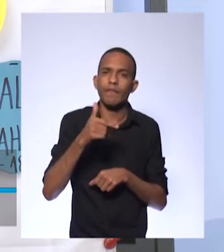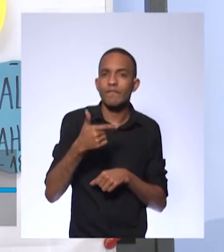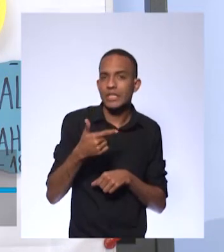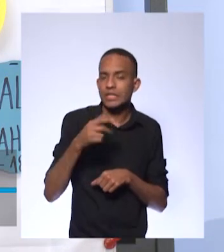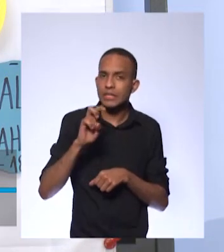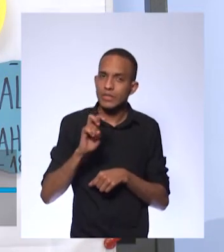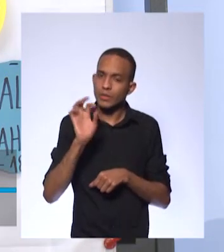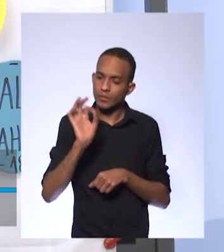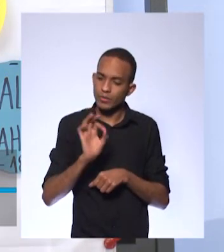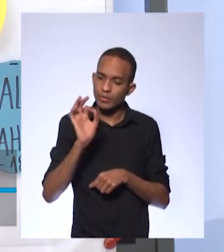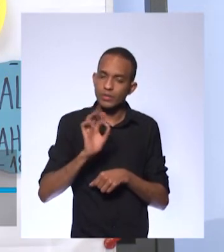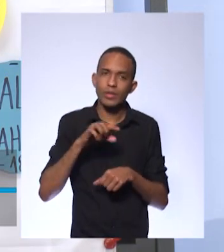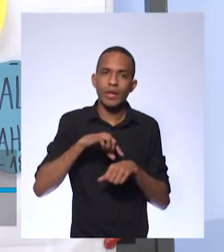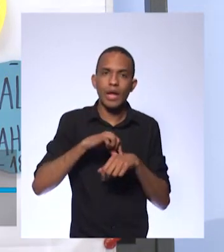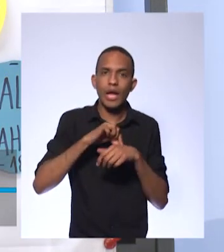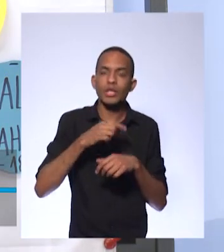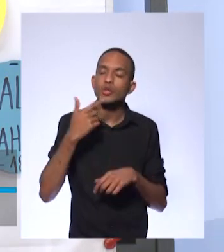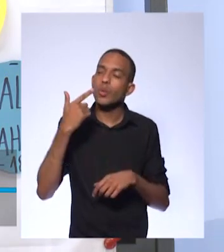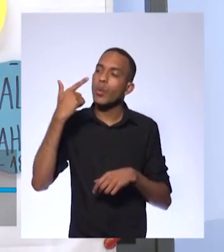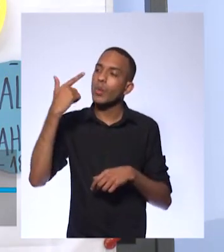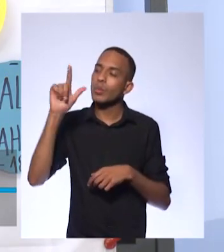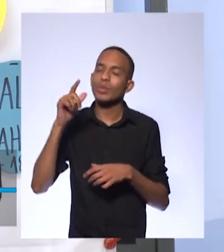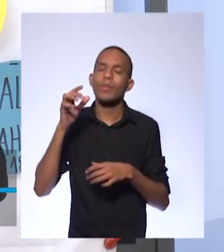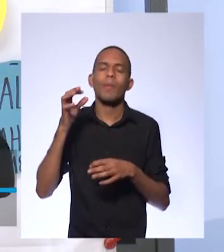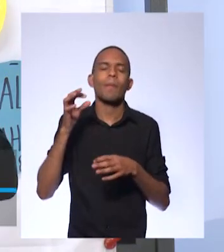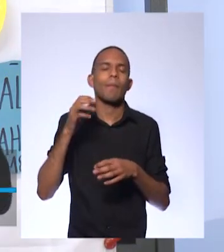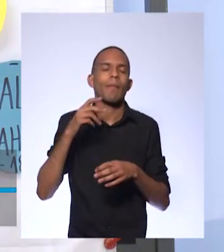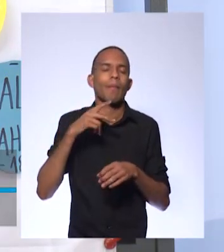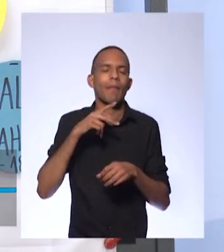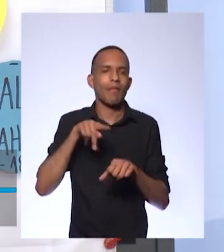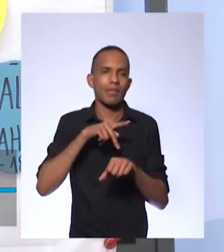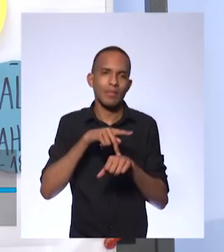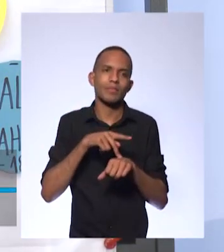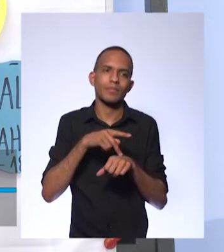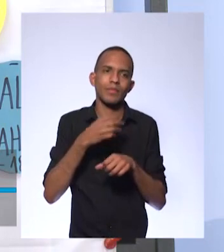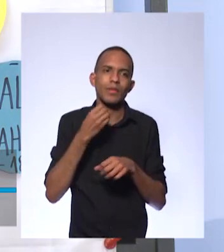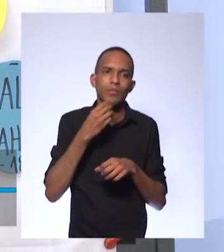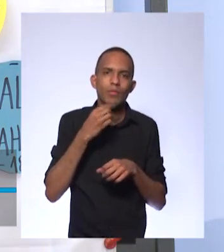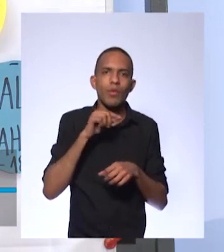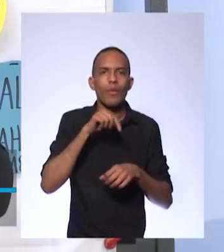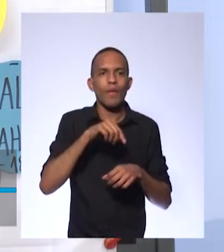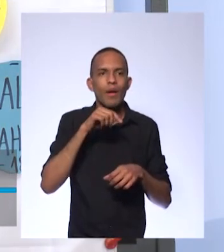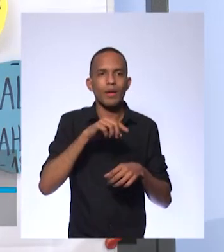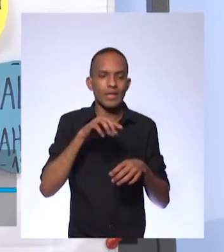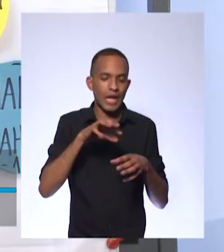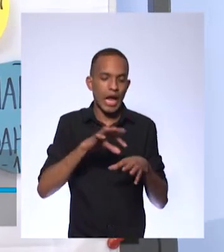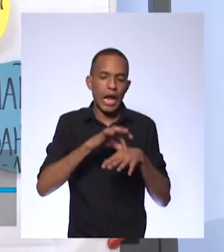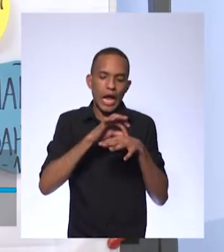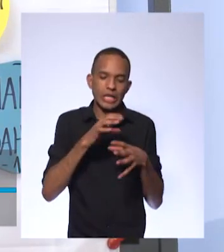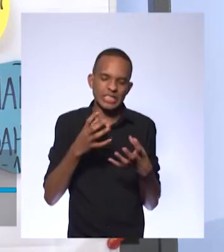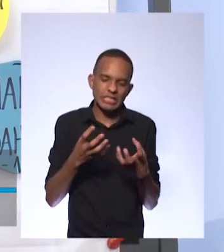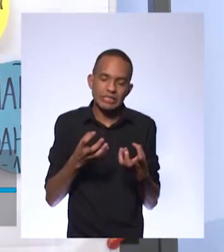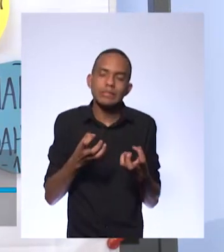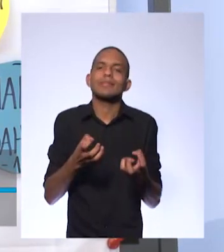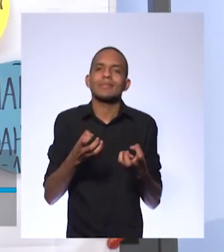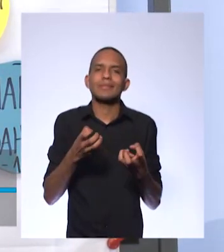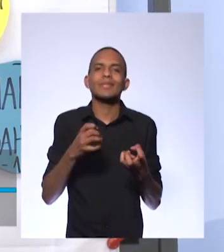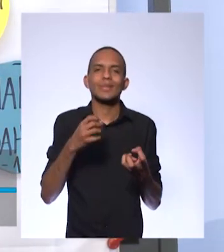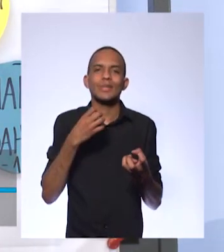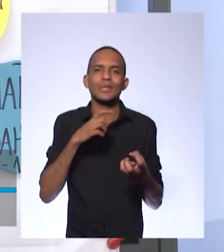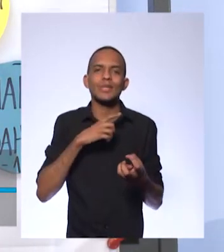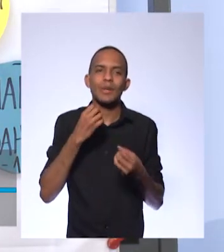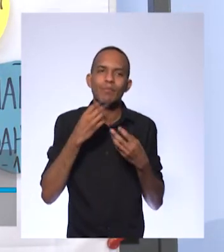o charque estrangeiro. Aí é uma coisa assim que ficou muito bom para os estancieiros gaúchos, porque é isso que eles queriam. Então, esse